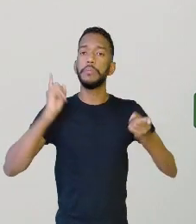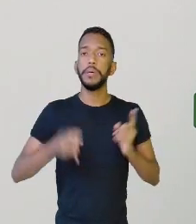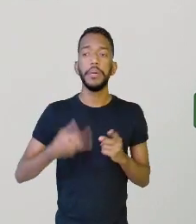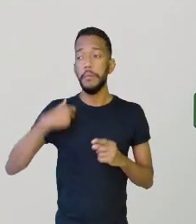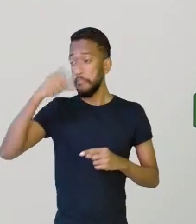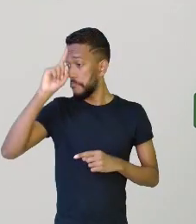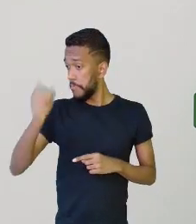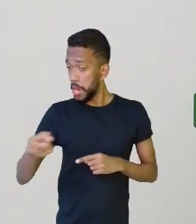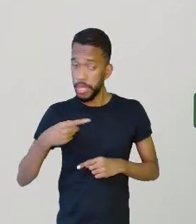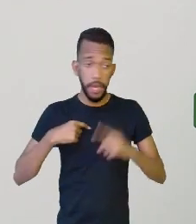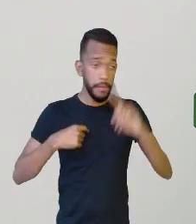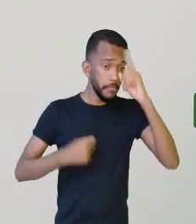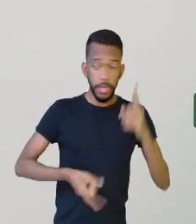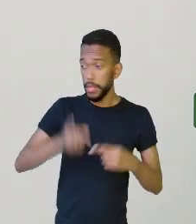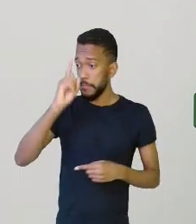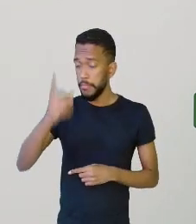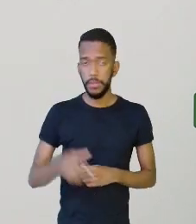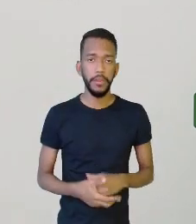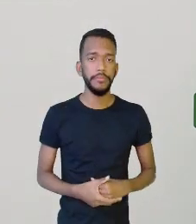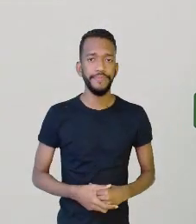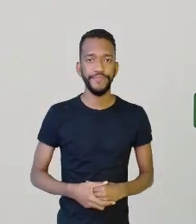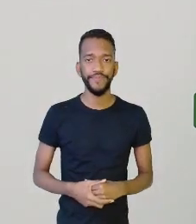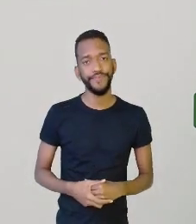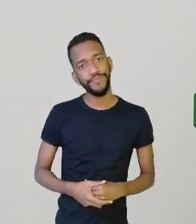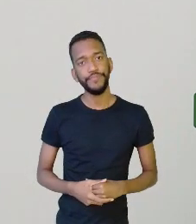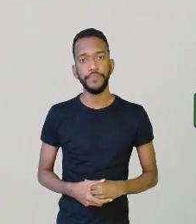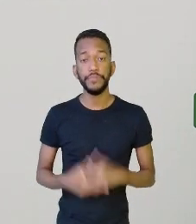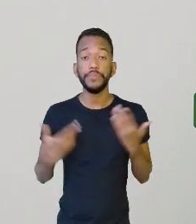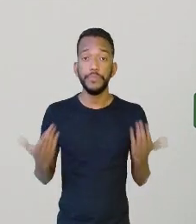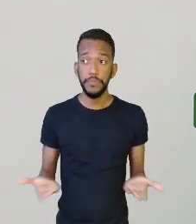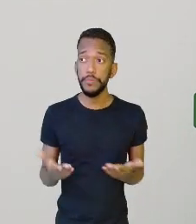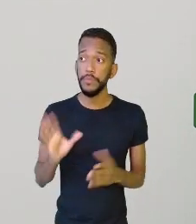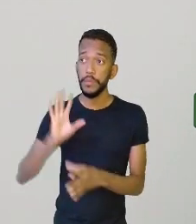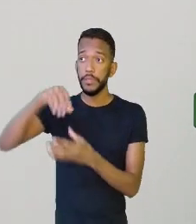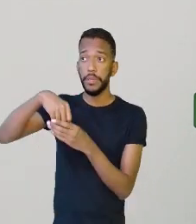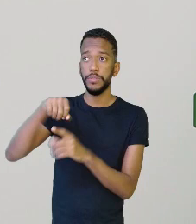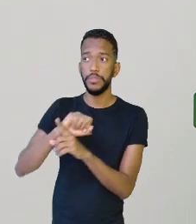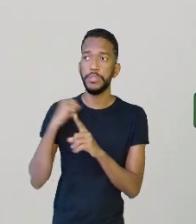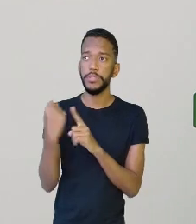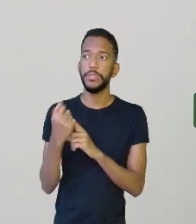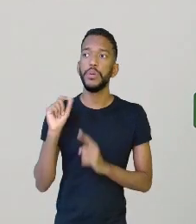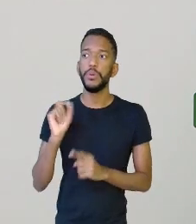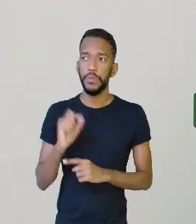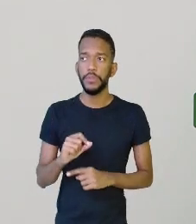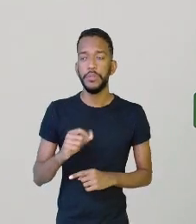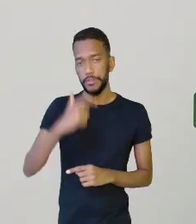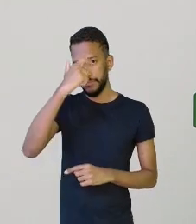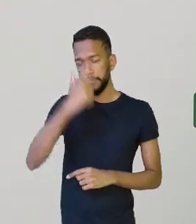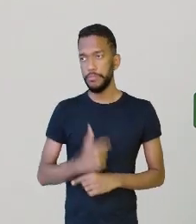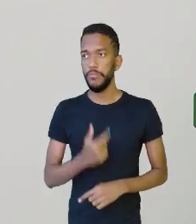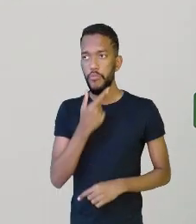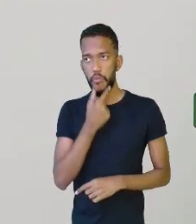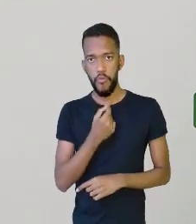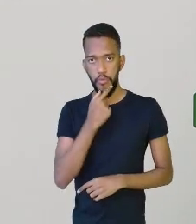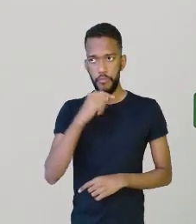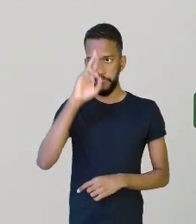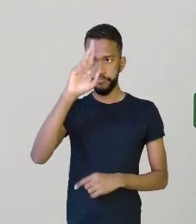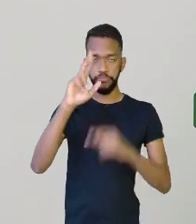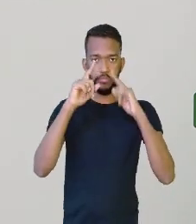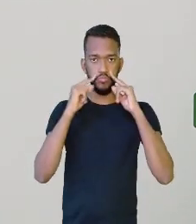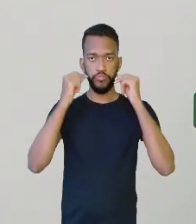e desmandava. Aí nós temos, dentro dessa sociedade, esses senhores de